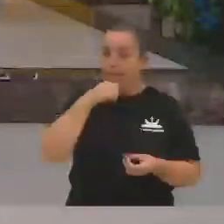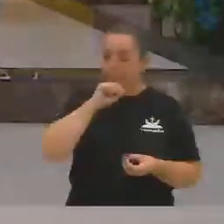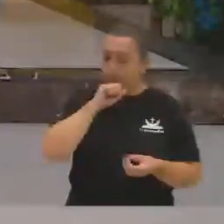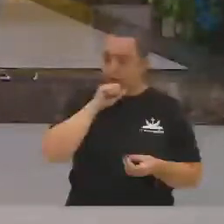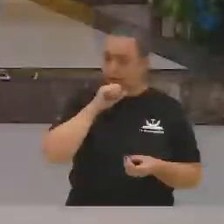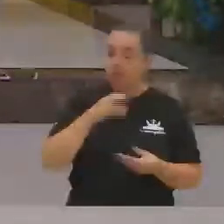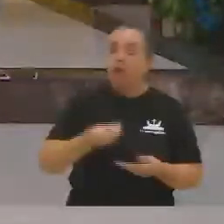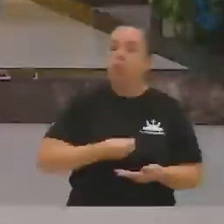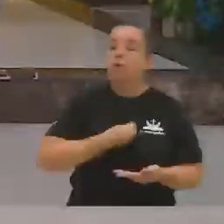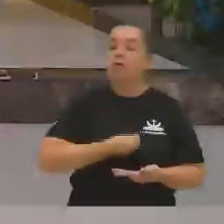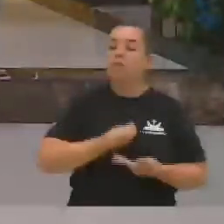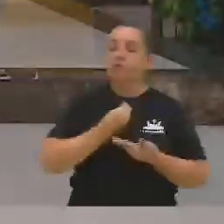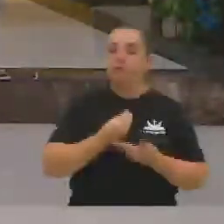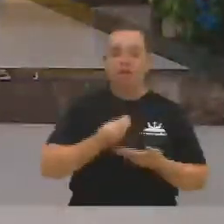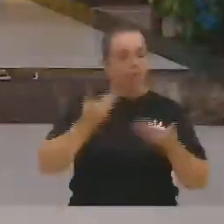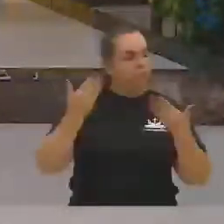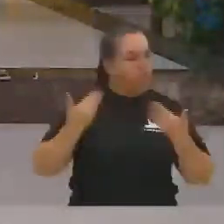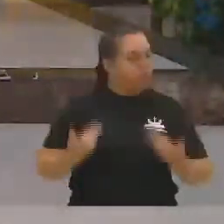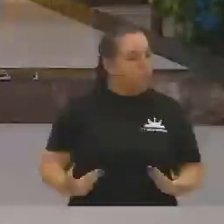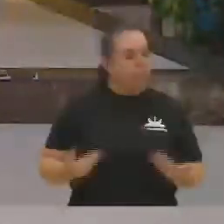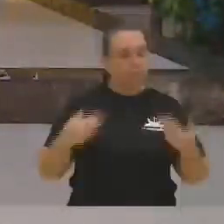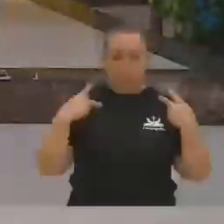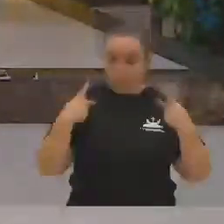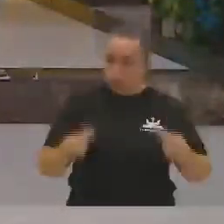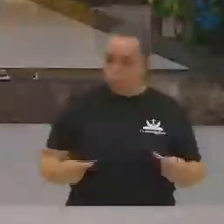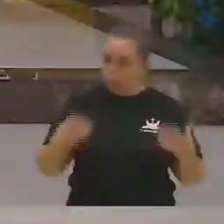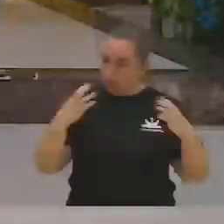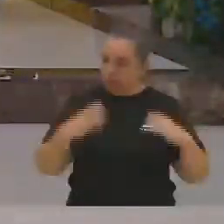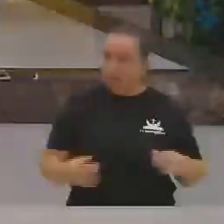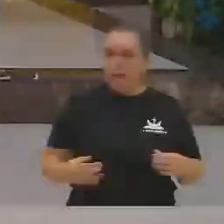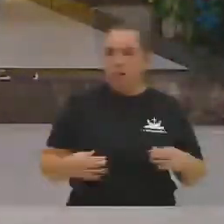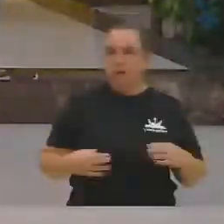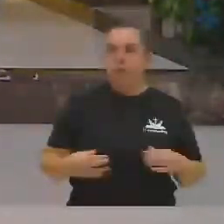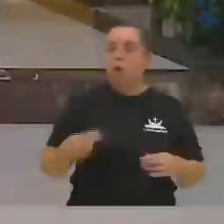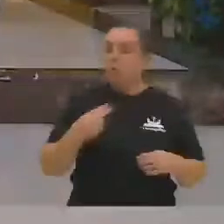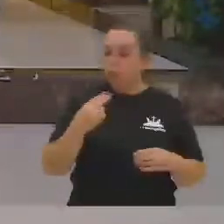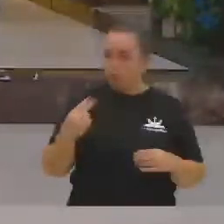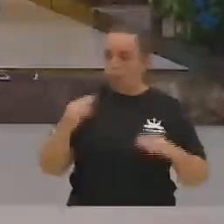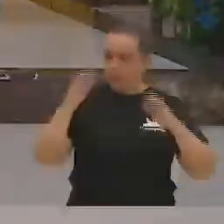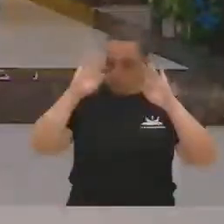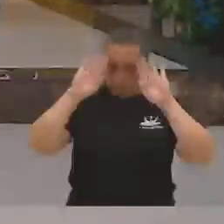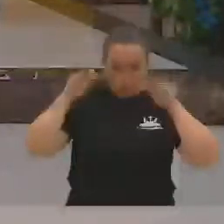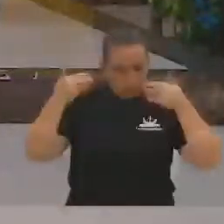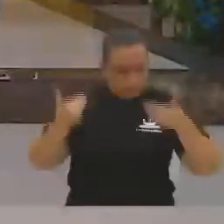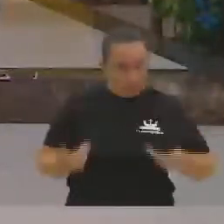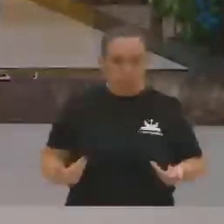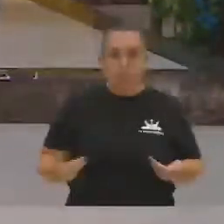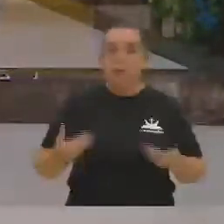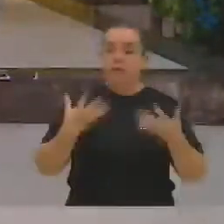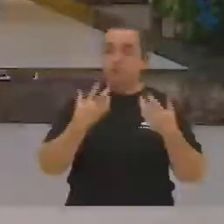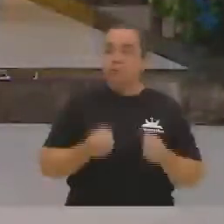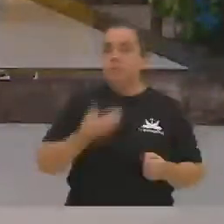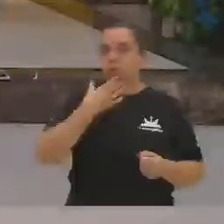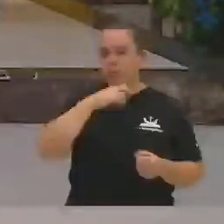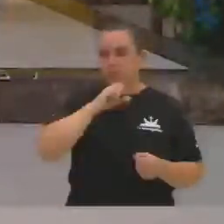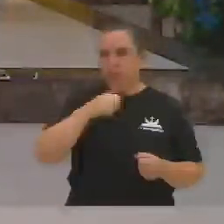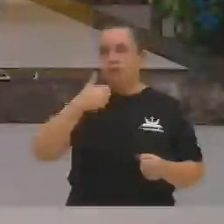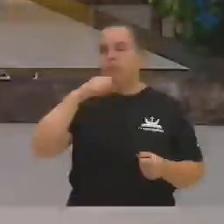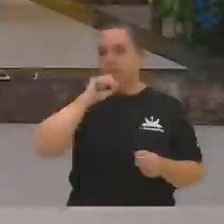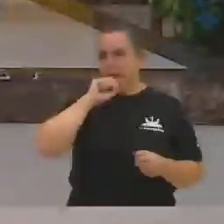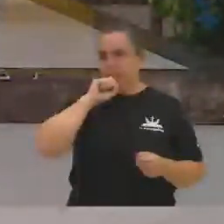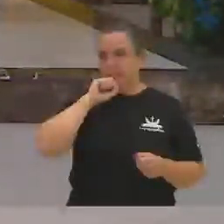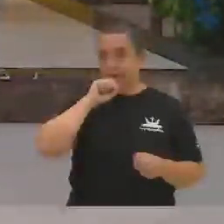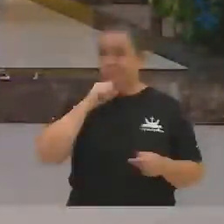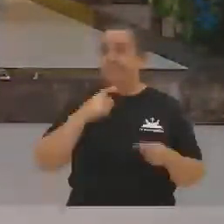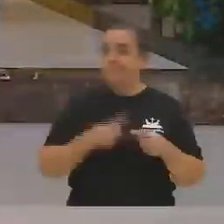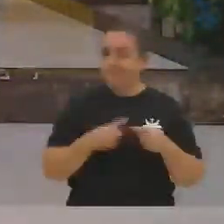e um caráter que honre o nome que ele recebeu do pai e da mãe. Pois